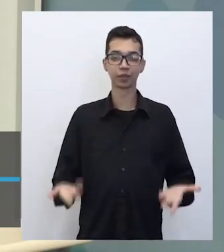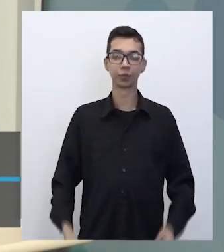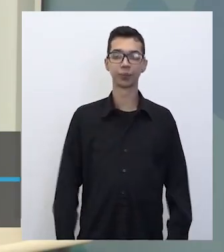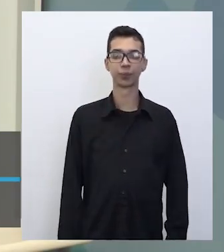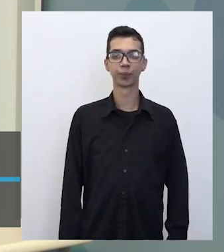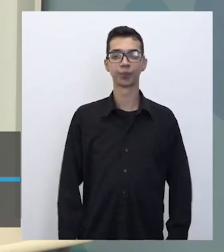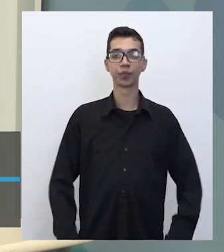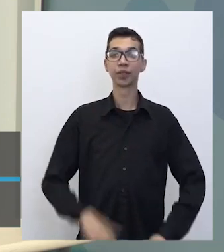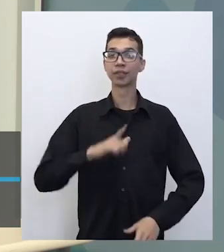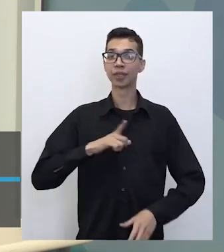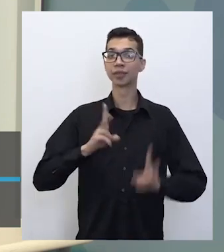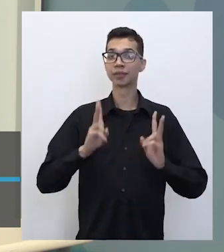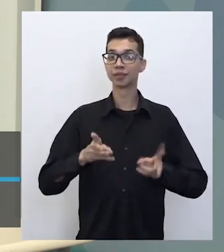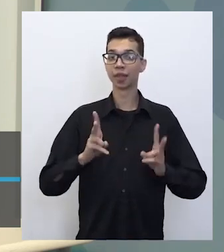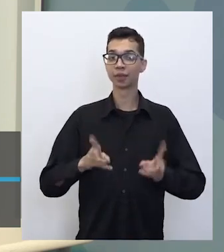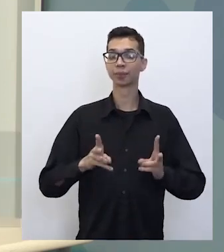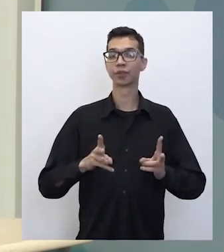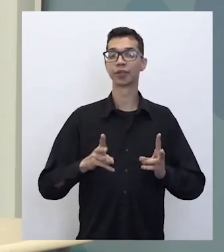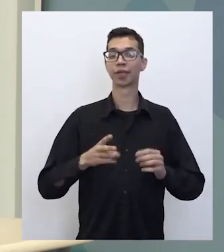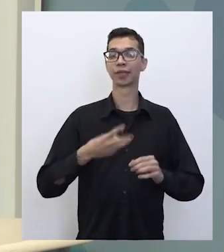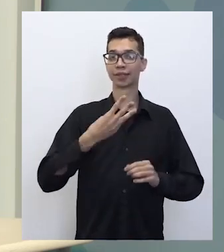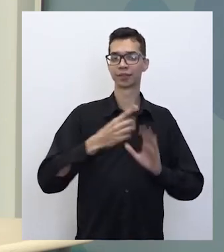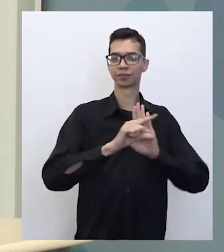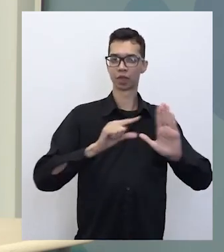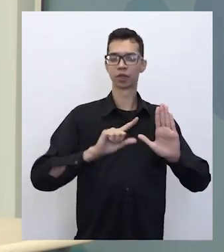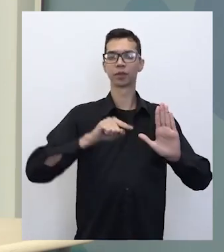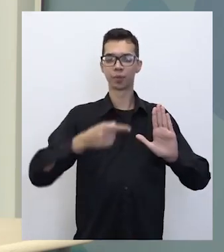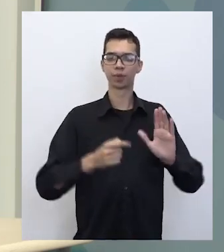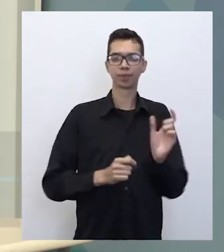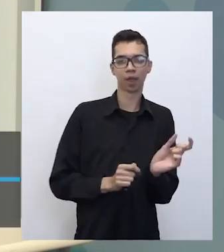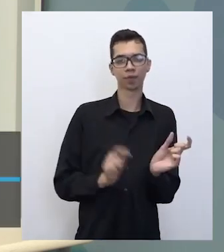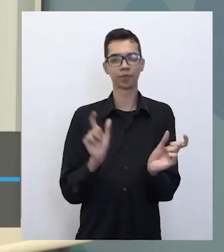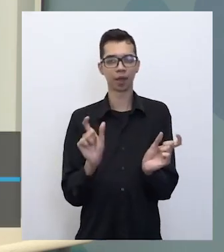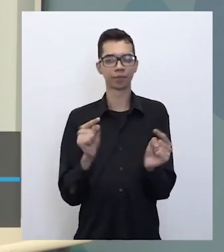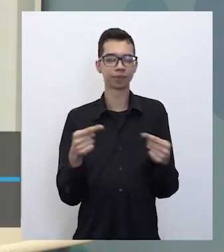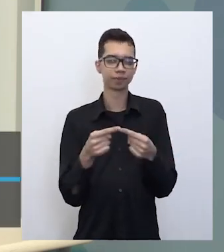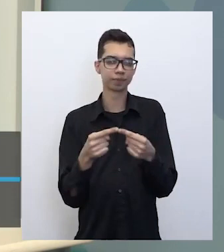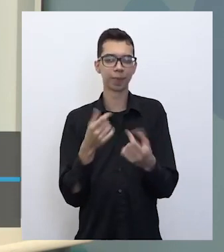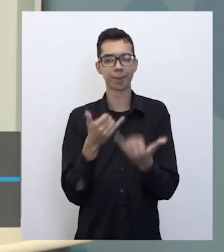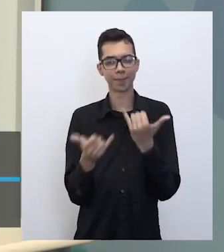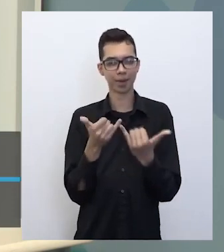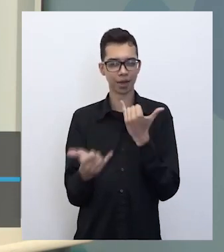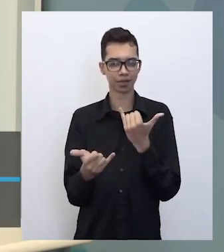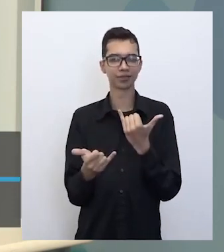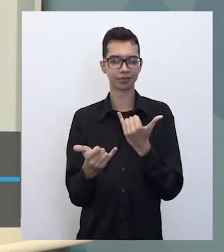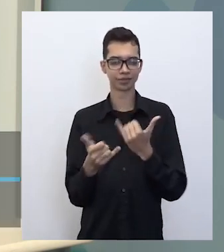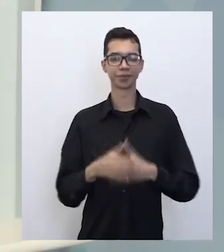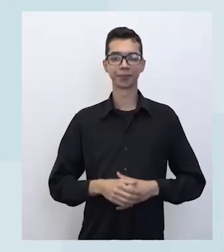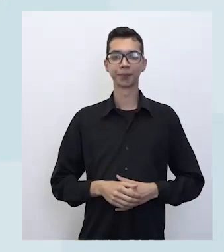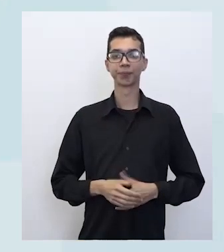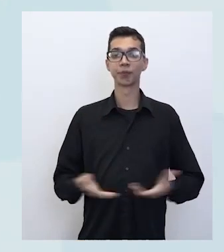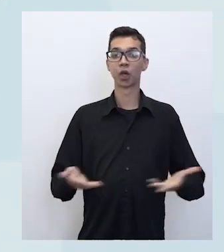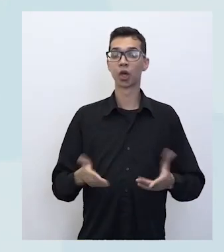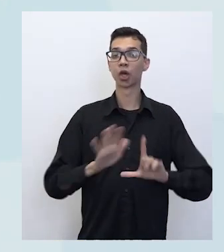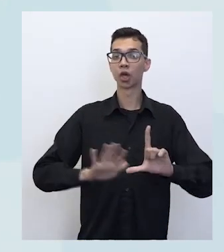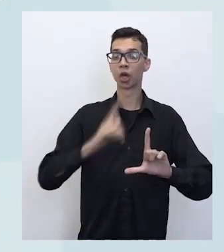e quebra o verso por uma outra que vai rimar depois. Nós temos sempre uma sequência, né? Na tela, por favor,